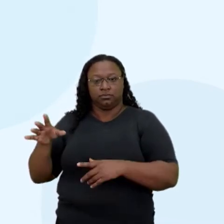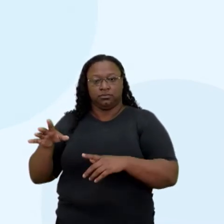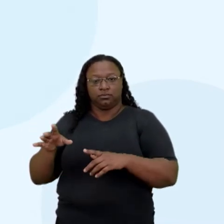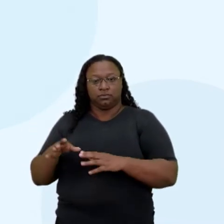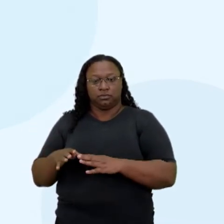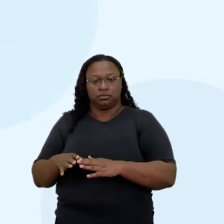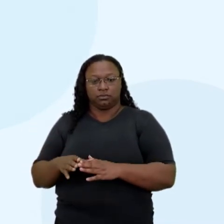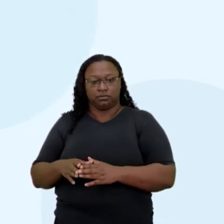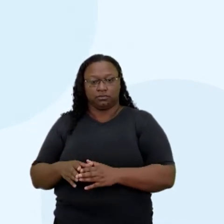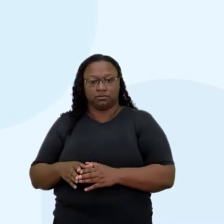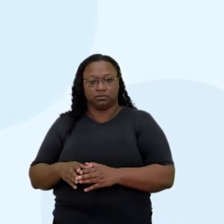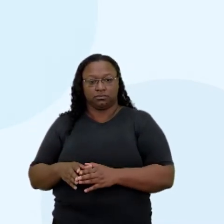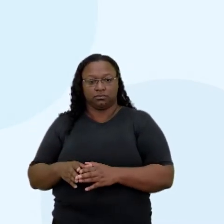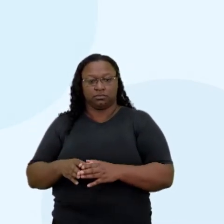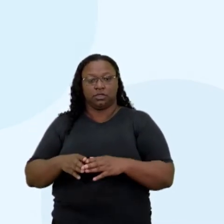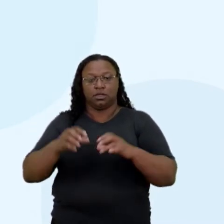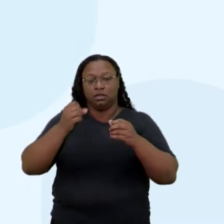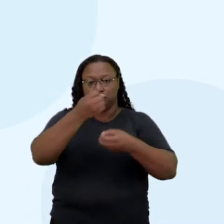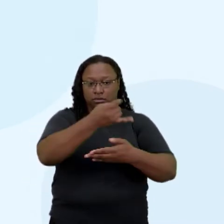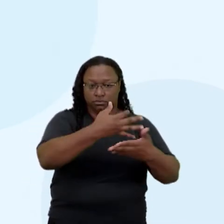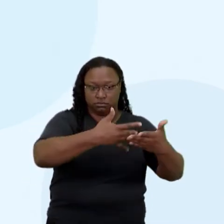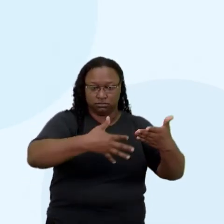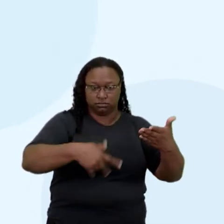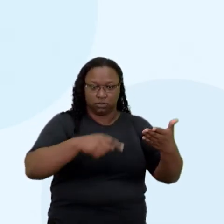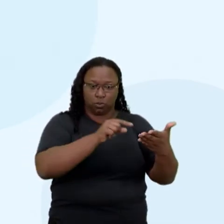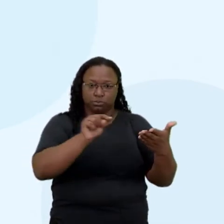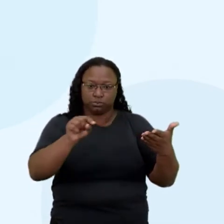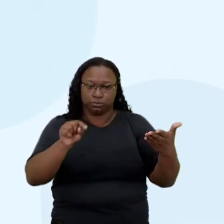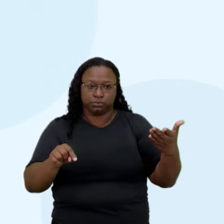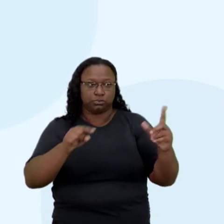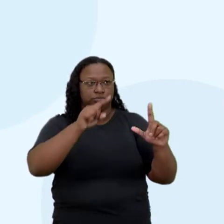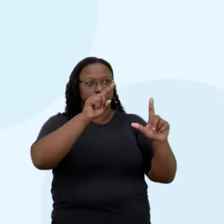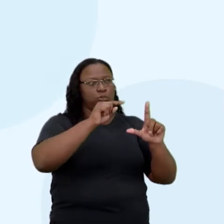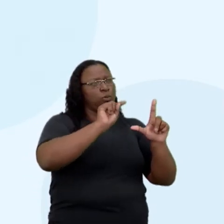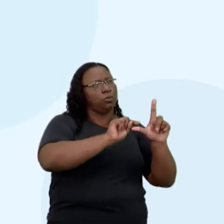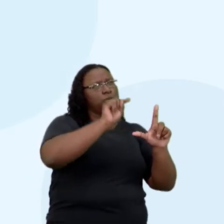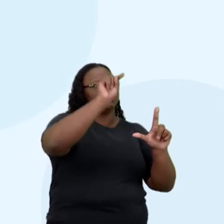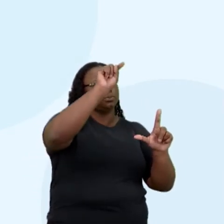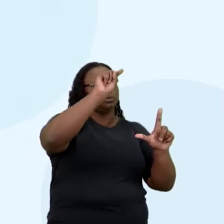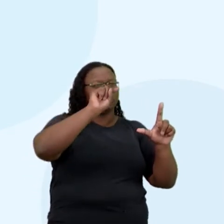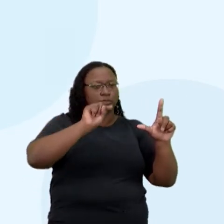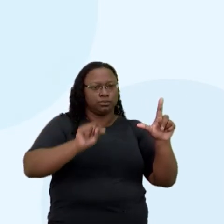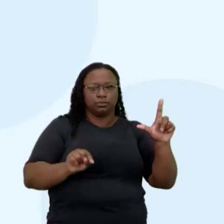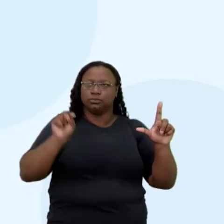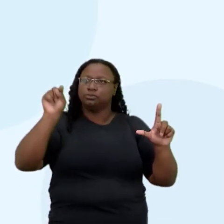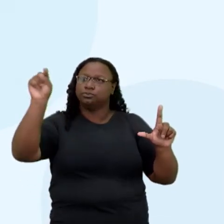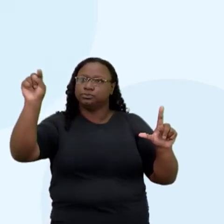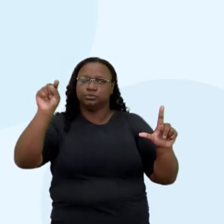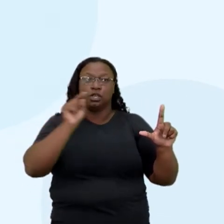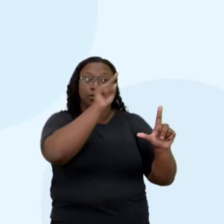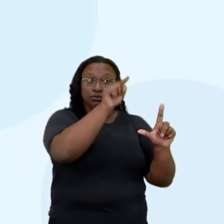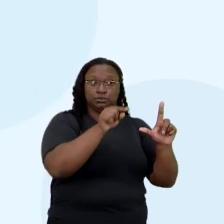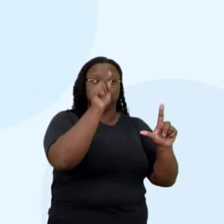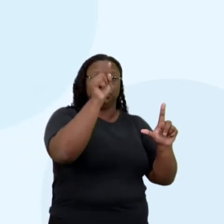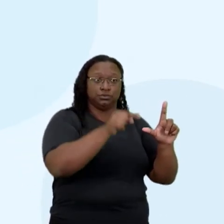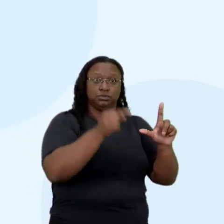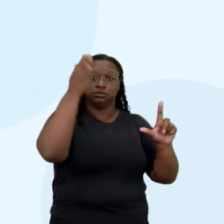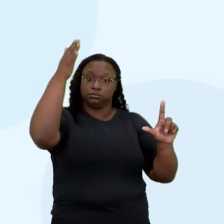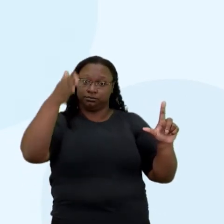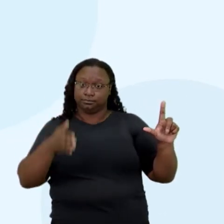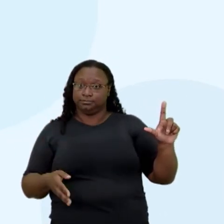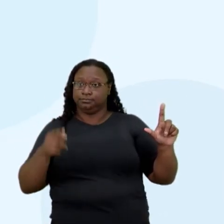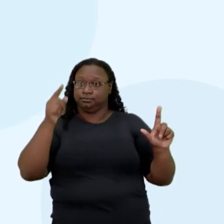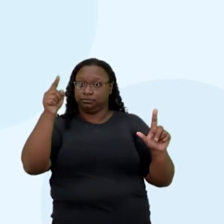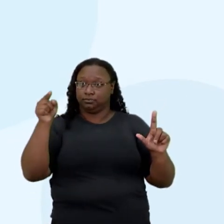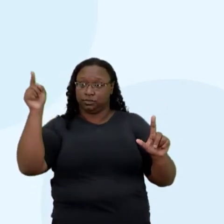uma distribuição de pontos no plano, lembra de plano cartesiano, famoso X e o Y, que necessariamente